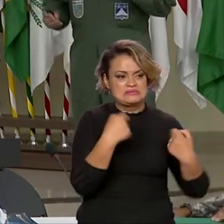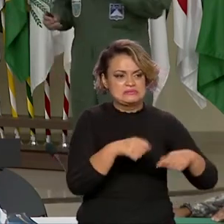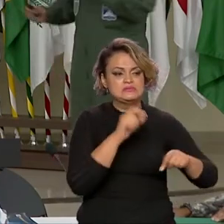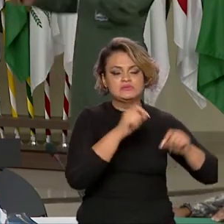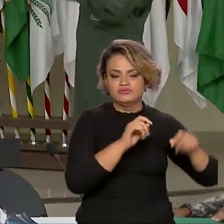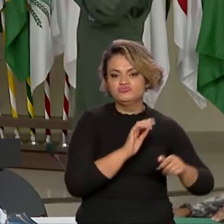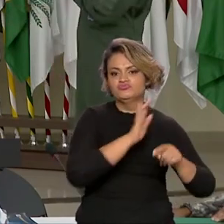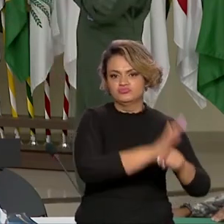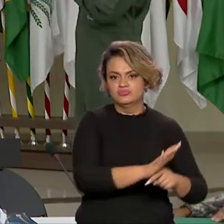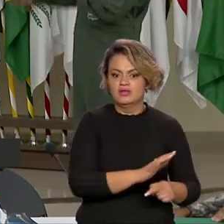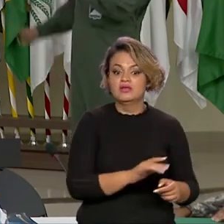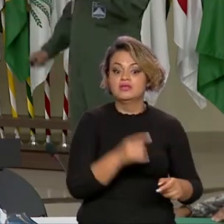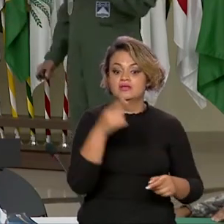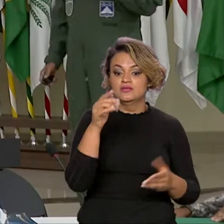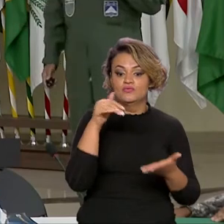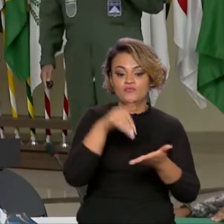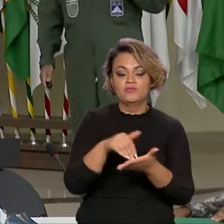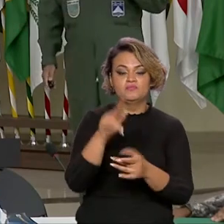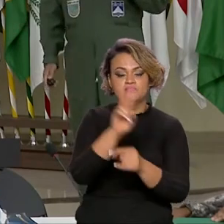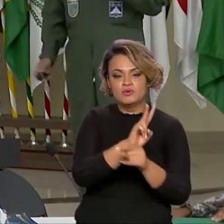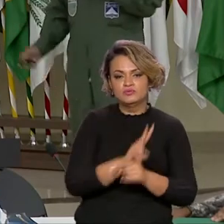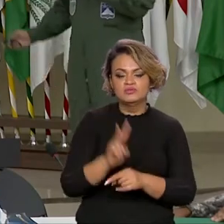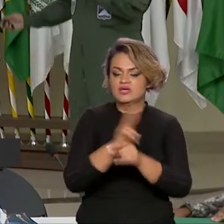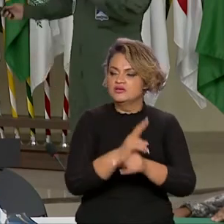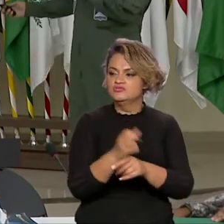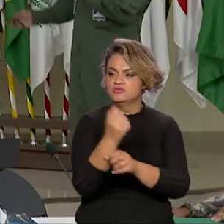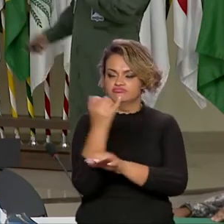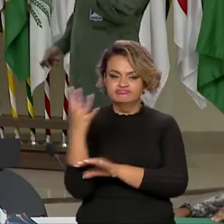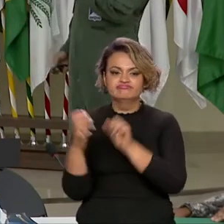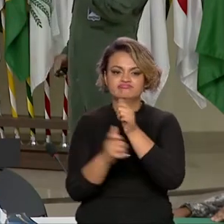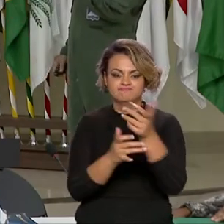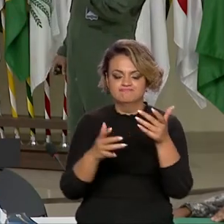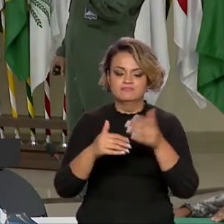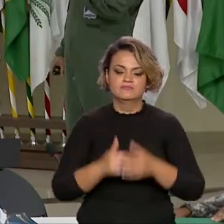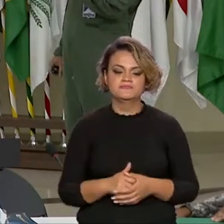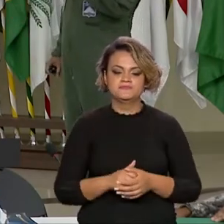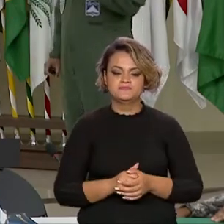no final disso tudo, proteger os recursos naturais.